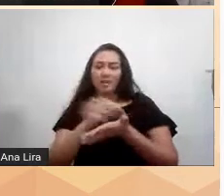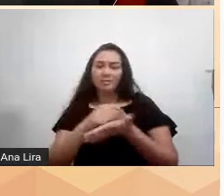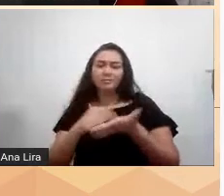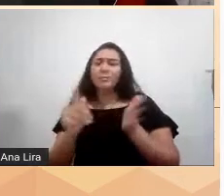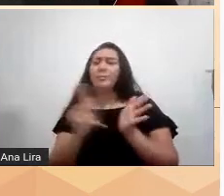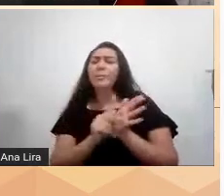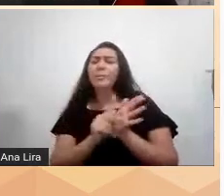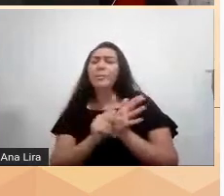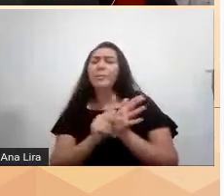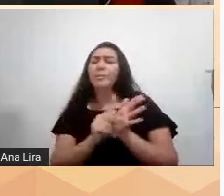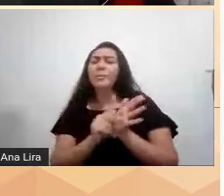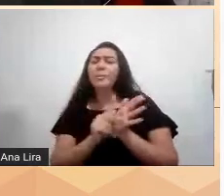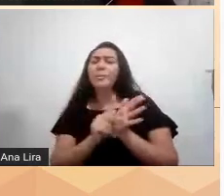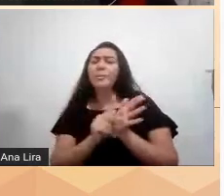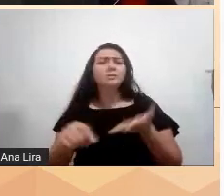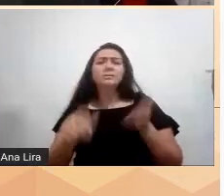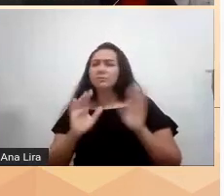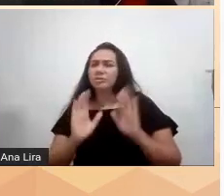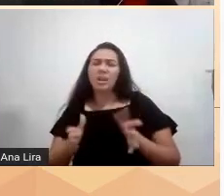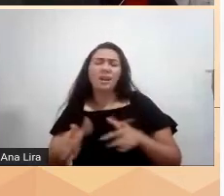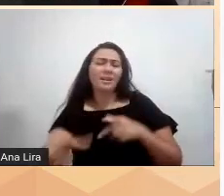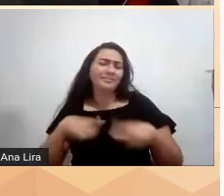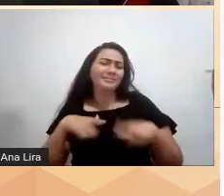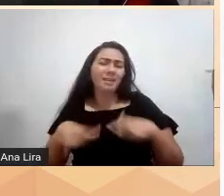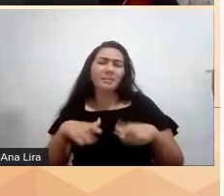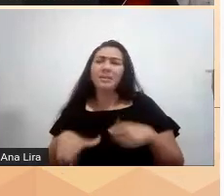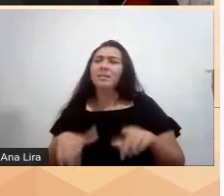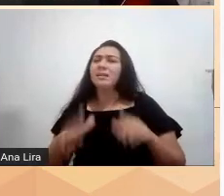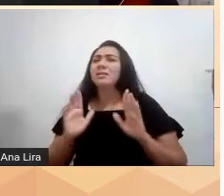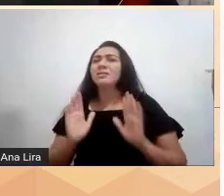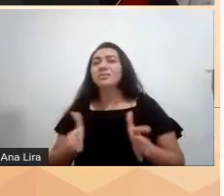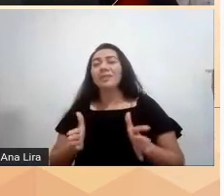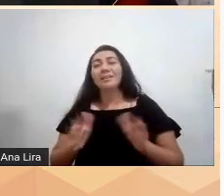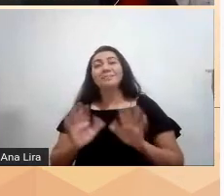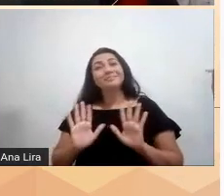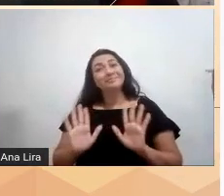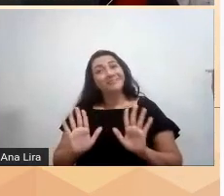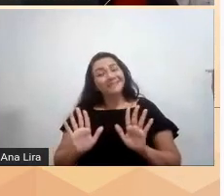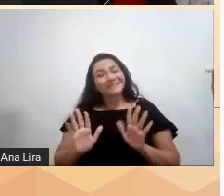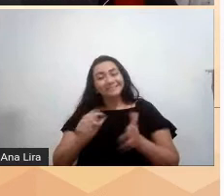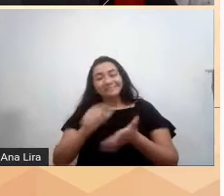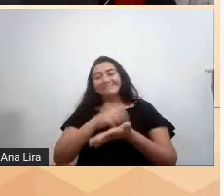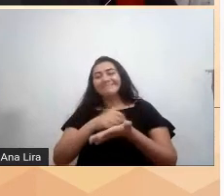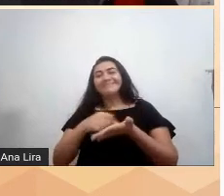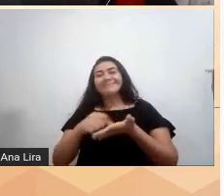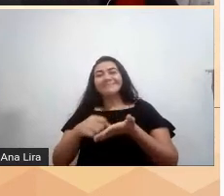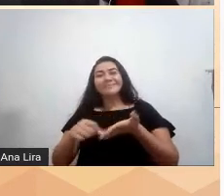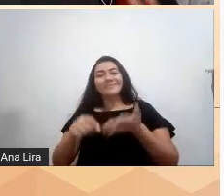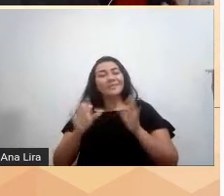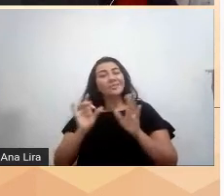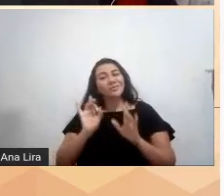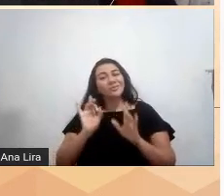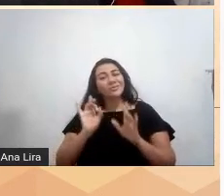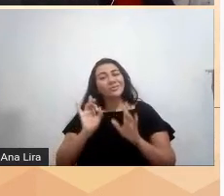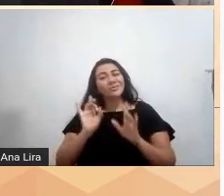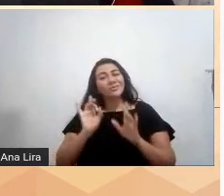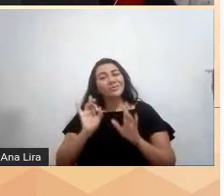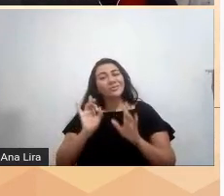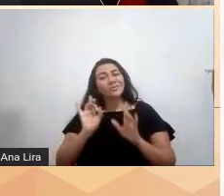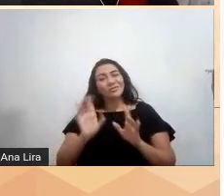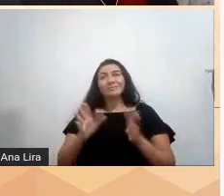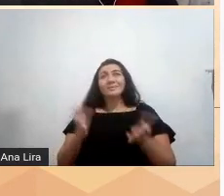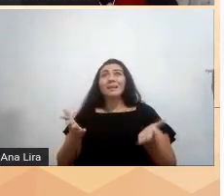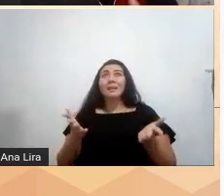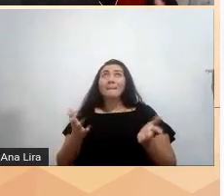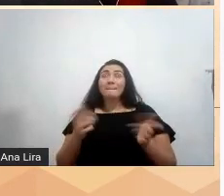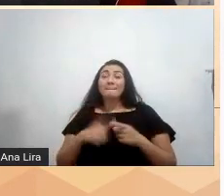projetos escritos, mas esse projeto ele ainda está no papel, ele ainda não tem... ele não criou ainda um corpo, ele